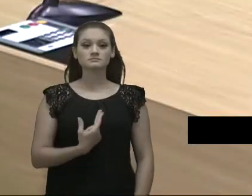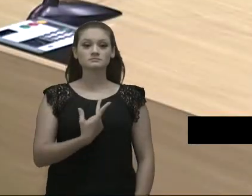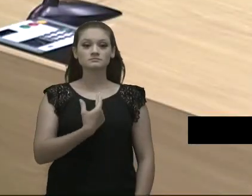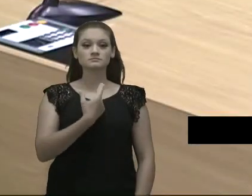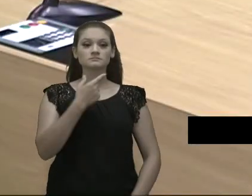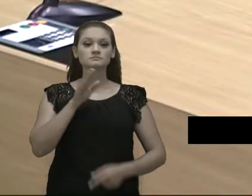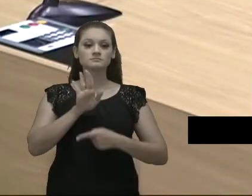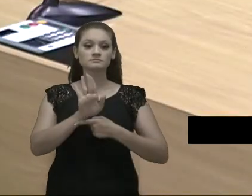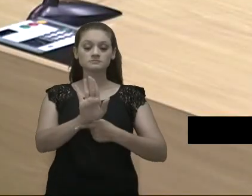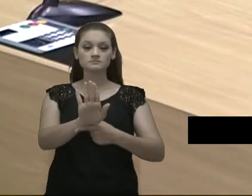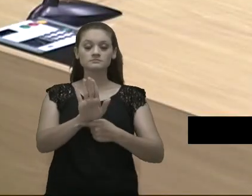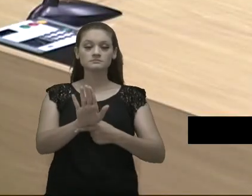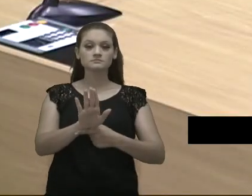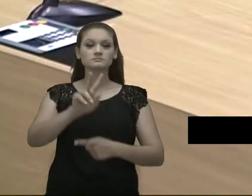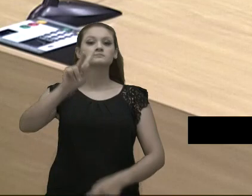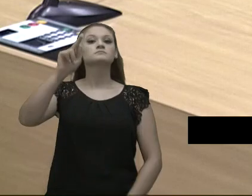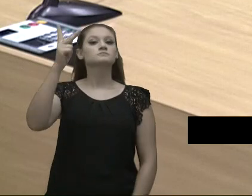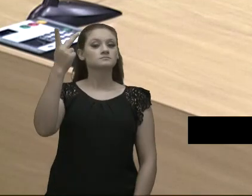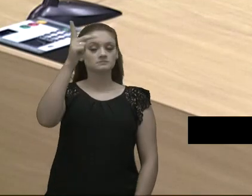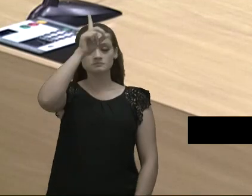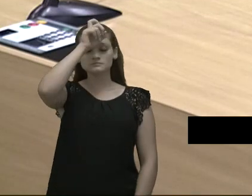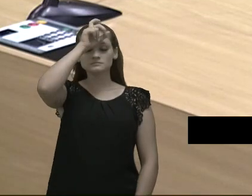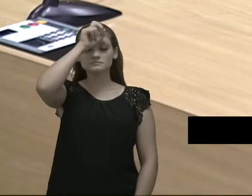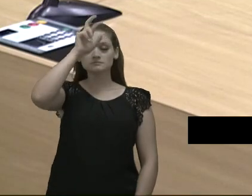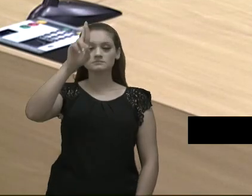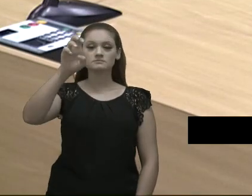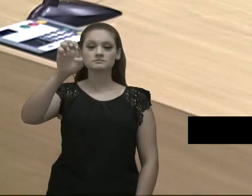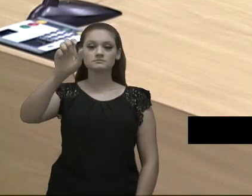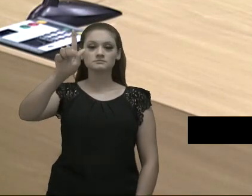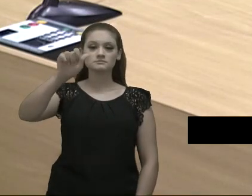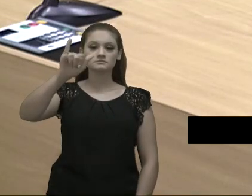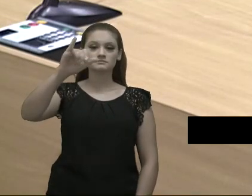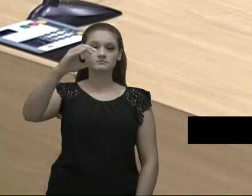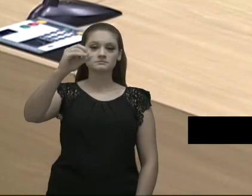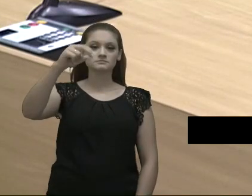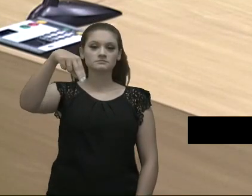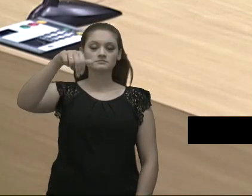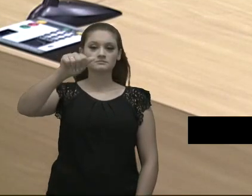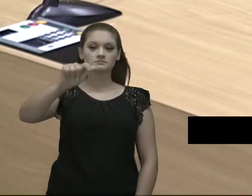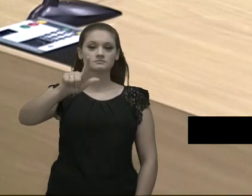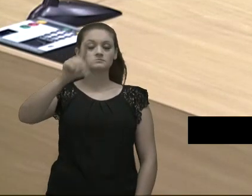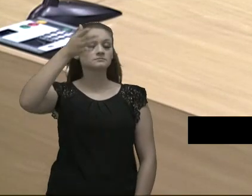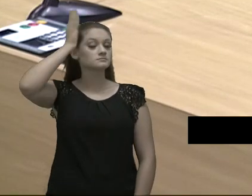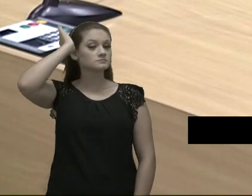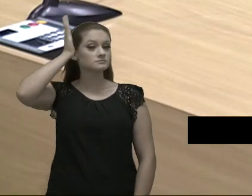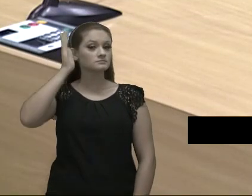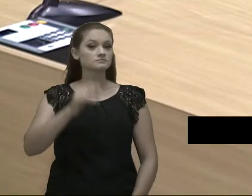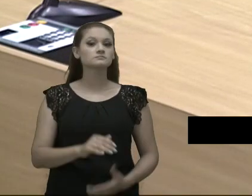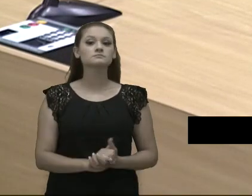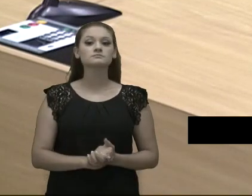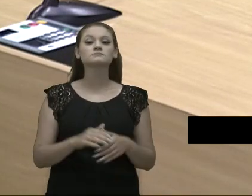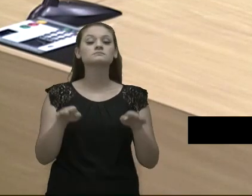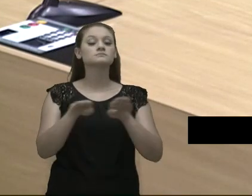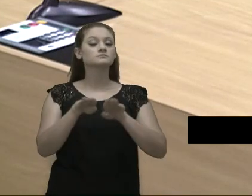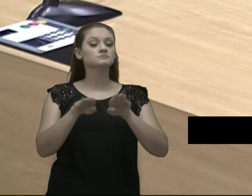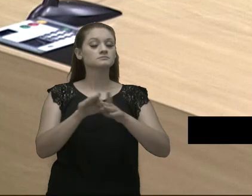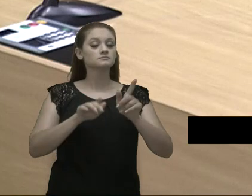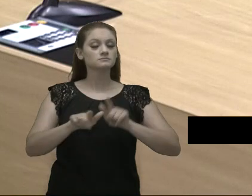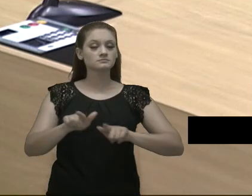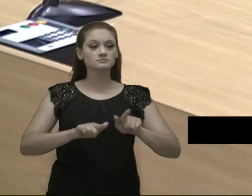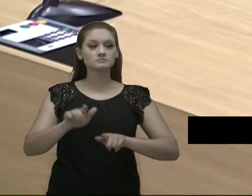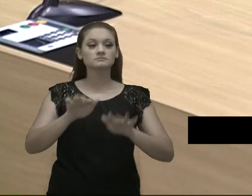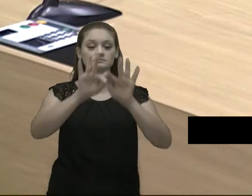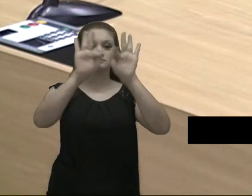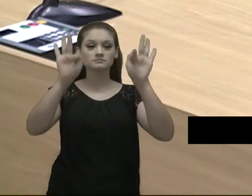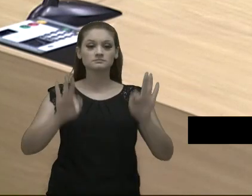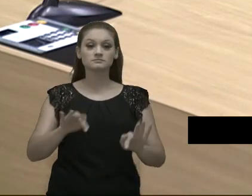Hospital Regional do Vale do Paraíba de São José, de Taubaté. Sou funcionário público no município de São